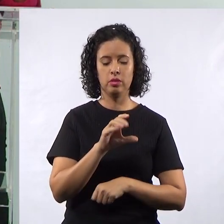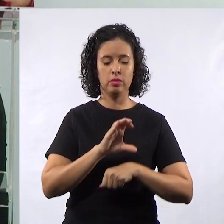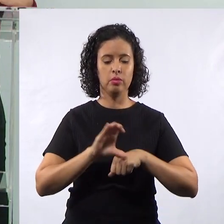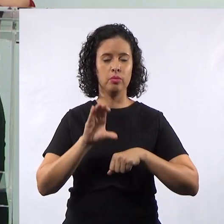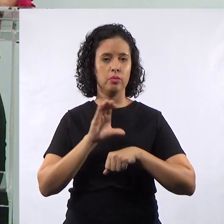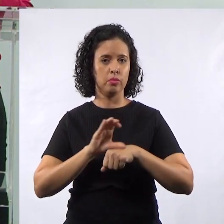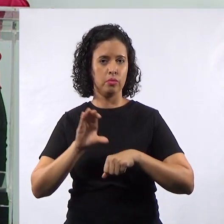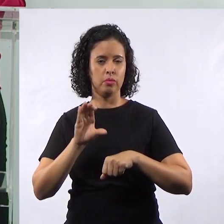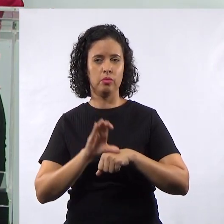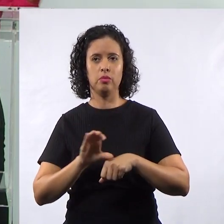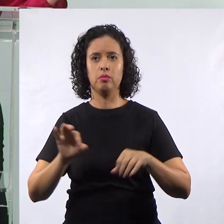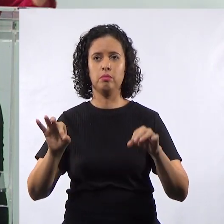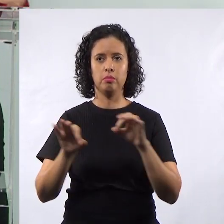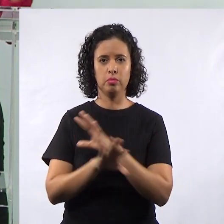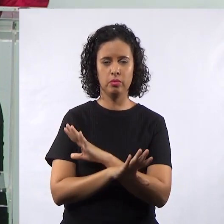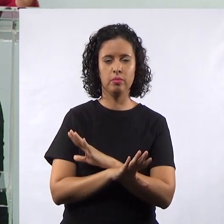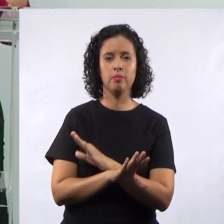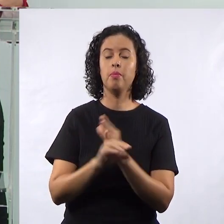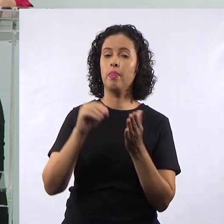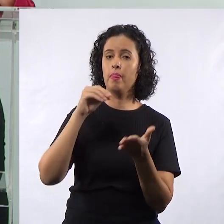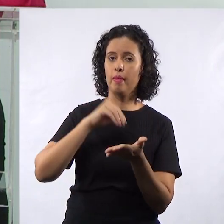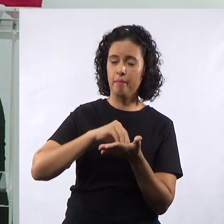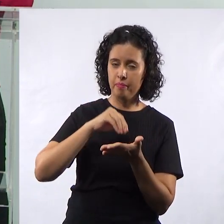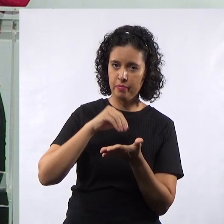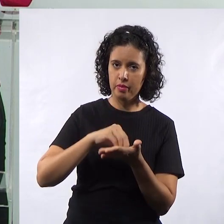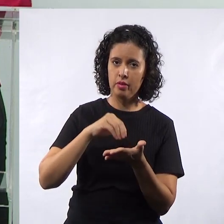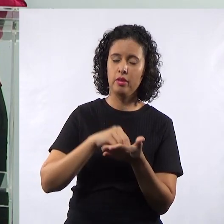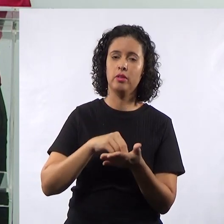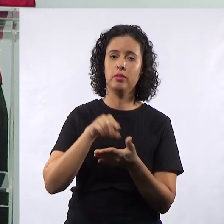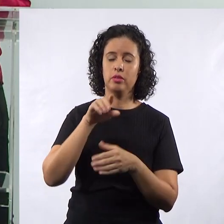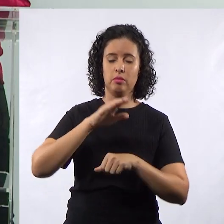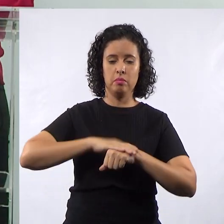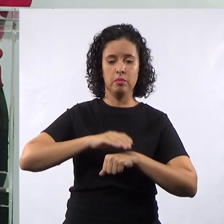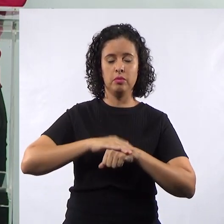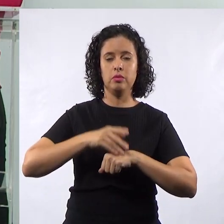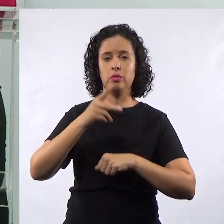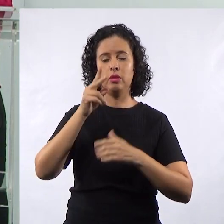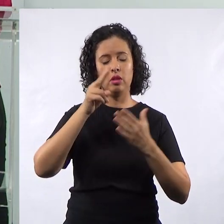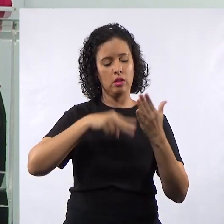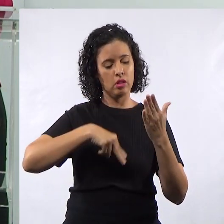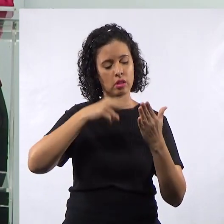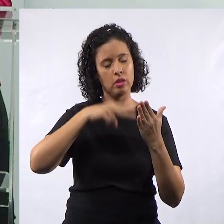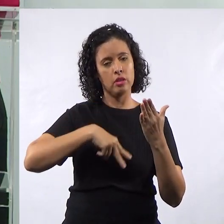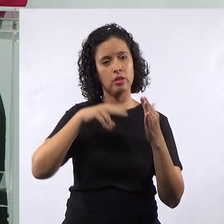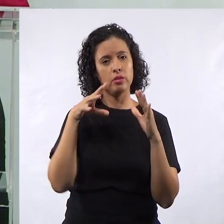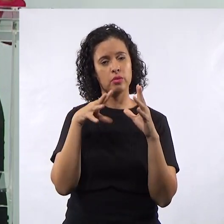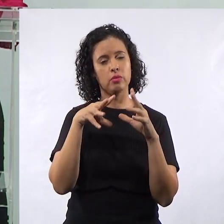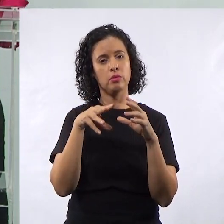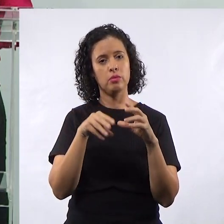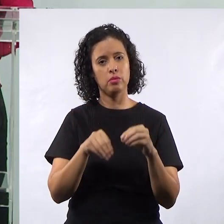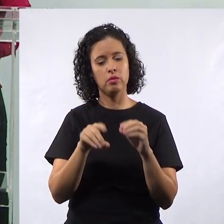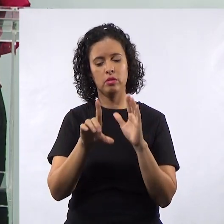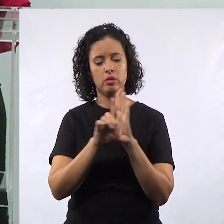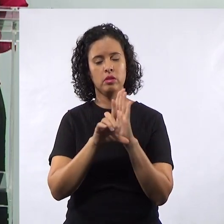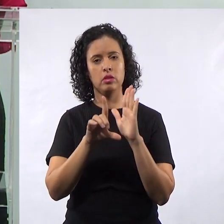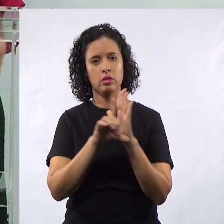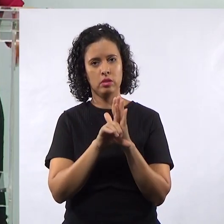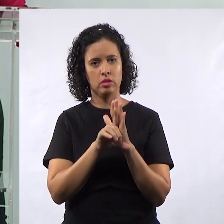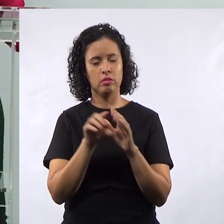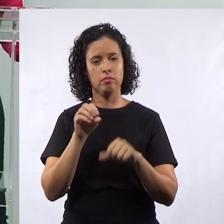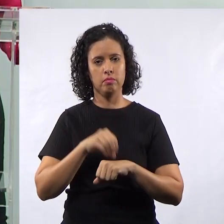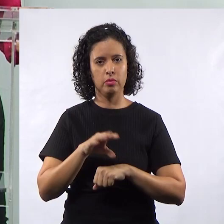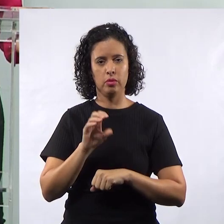concluir o curso de forma plena, não é o suficiente. Você precisa mesmo, de fato, ler a doutrina recomendada e as legislações